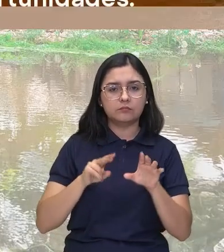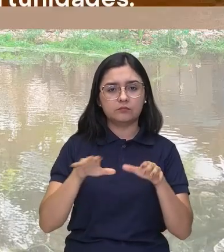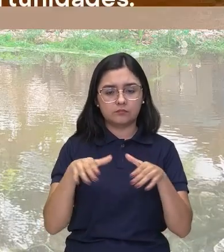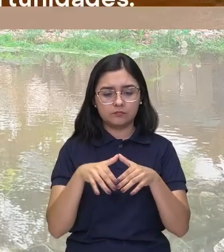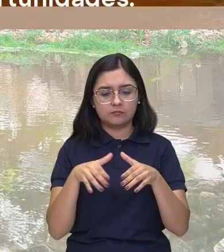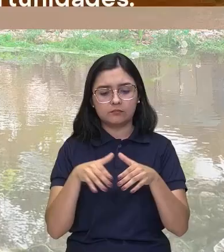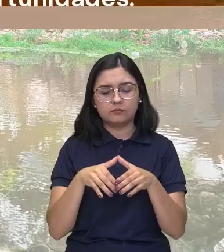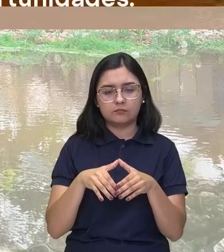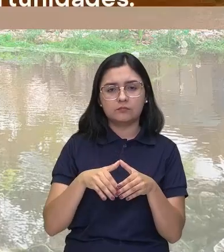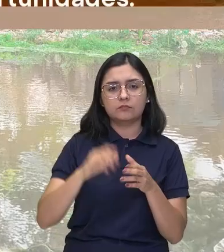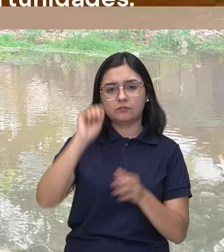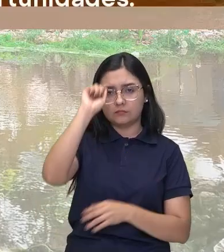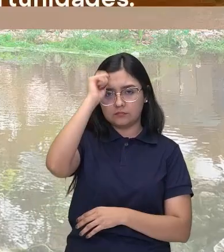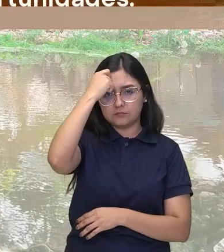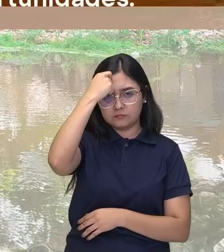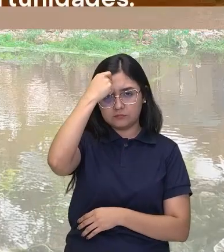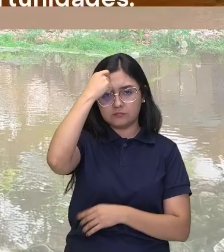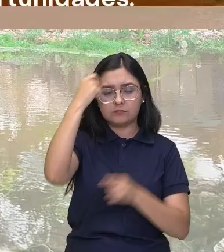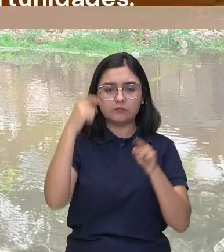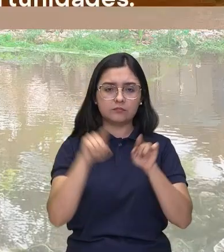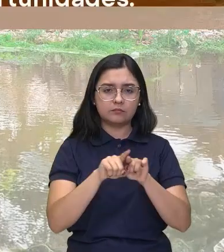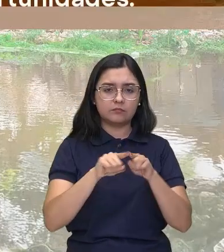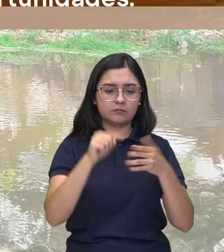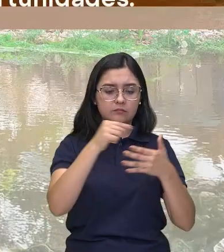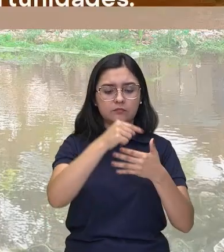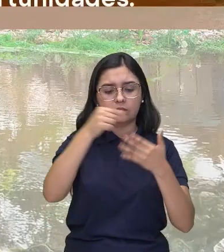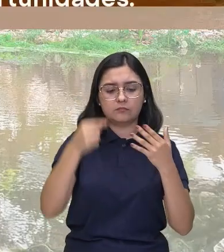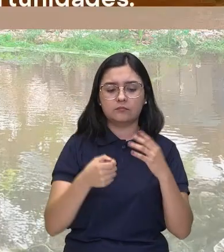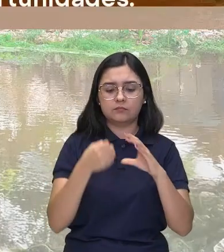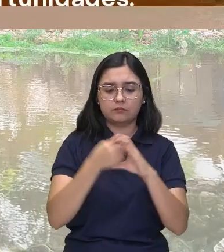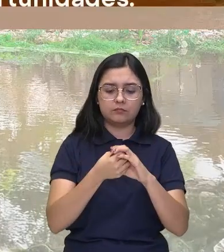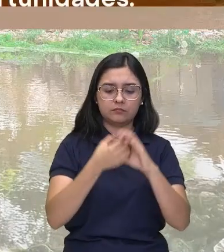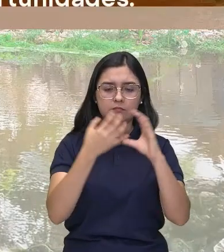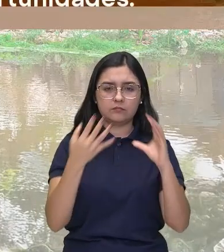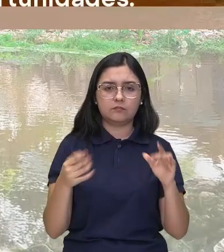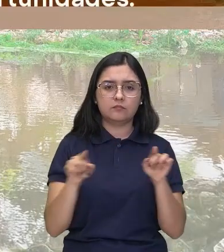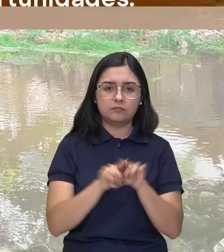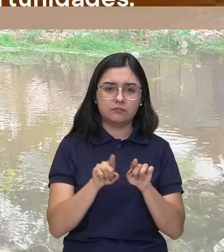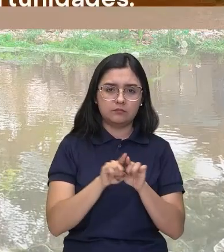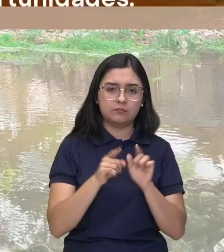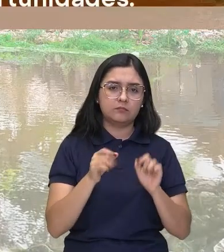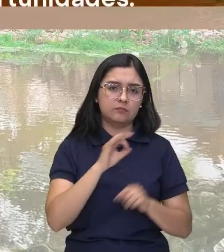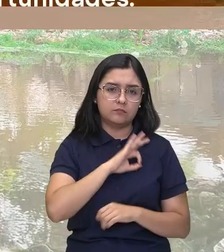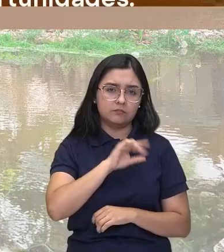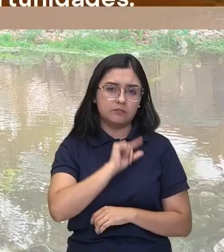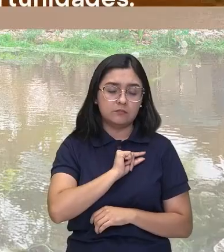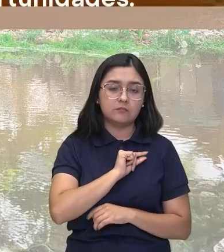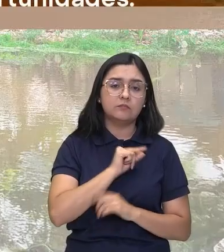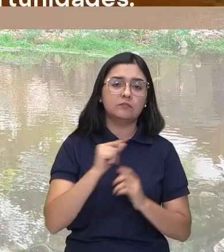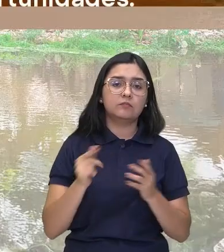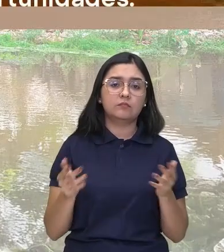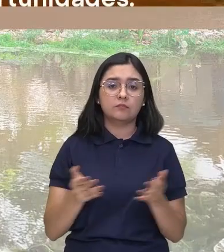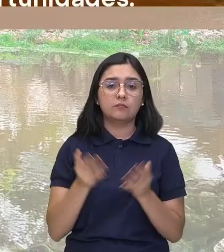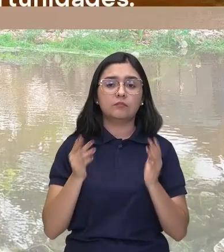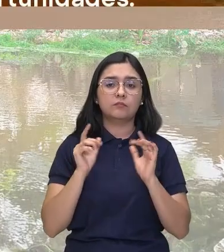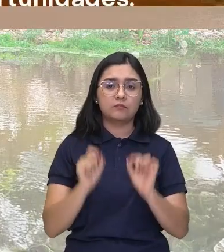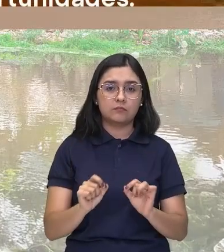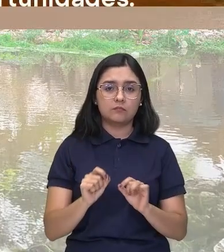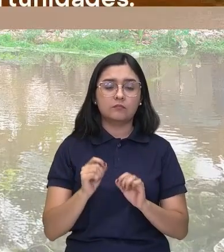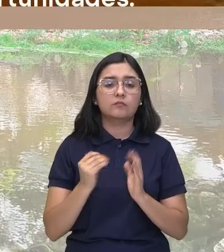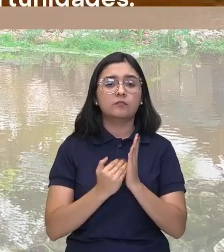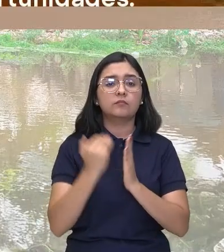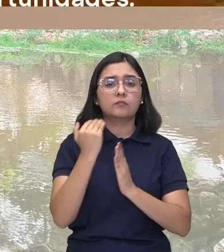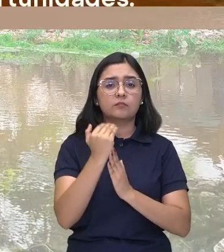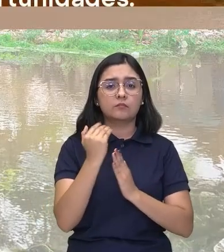pessoas com essas características ali e também de baixa renda, e isso acaba incentivando, aumentando